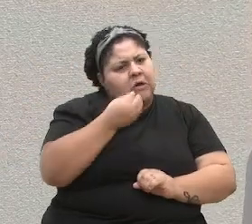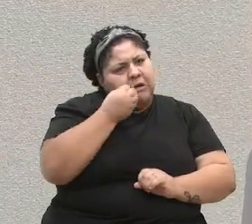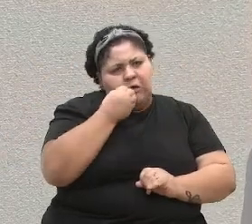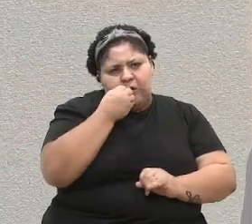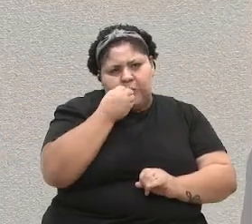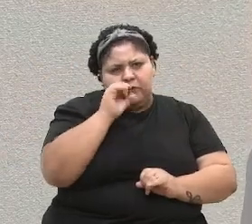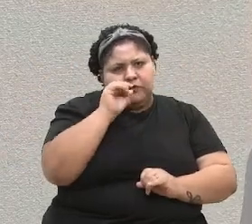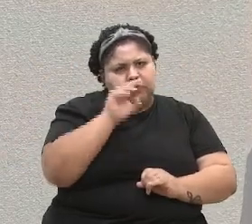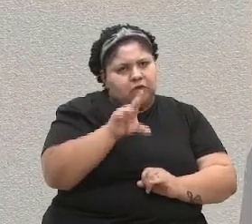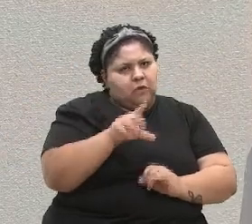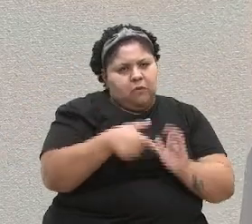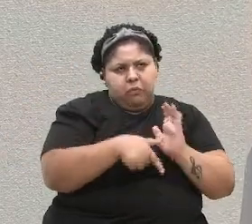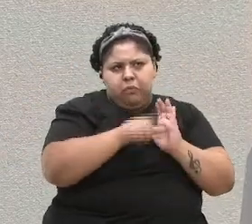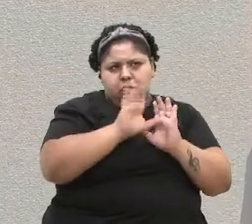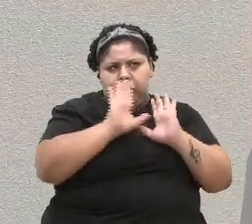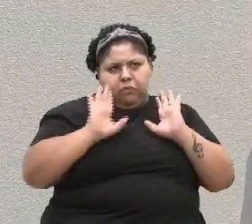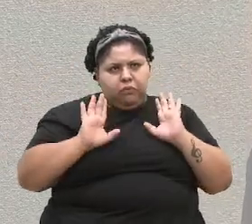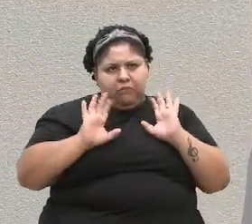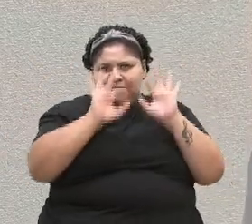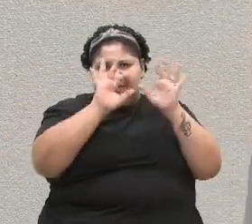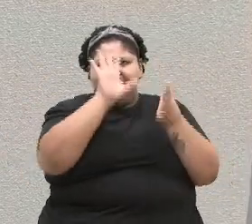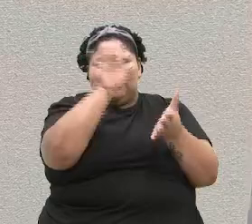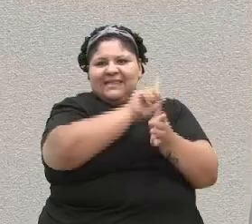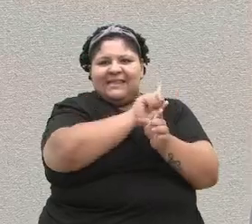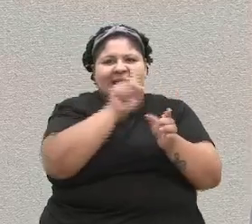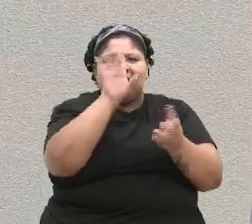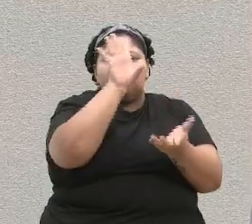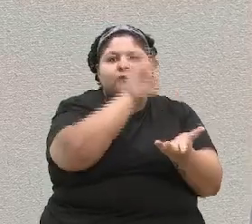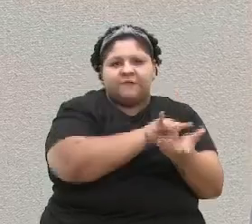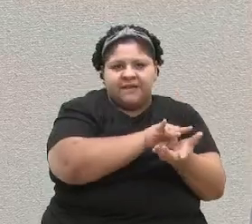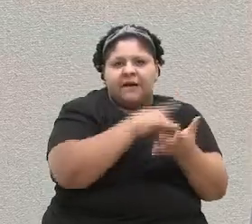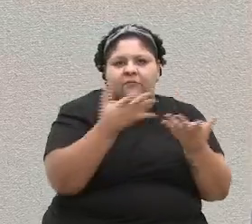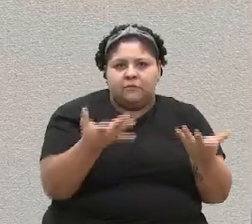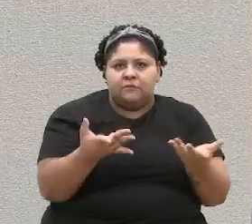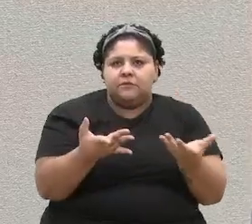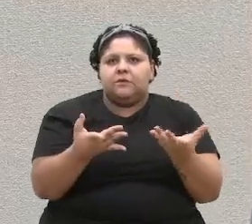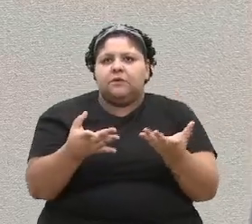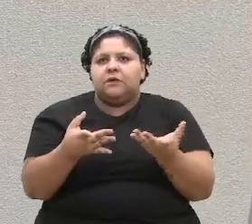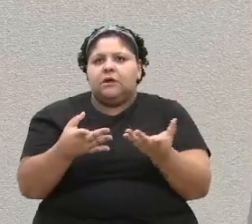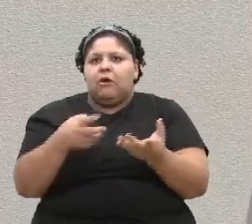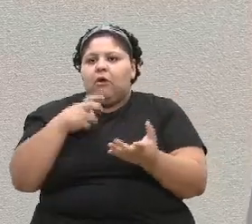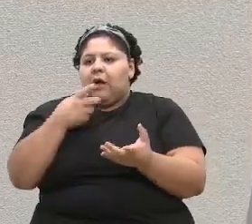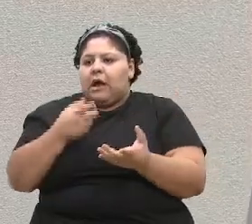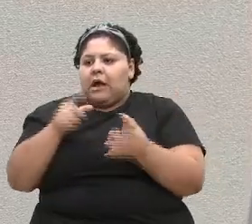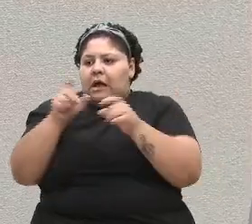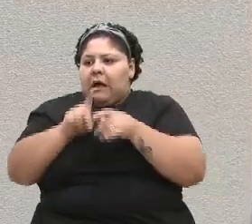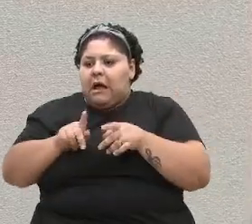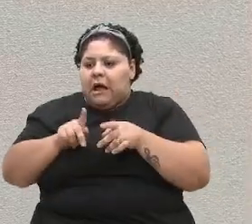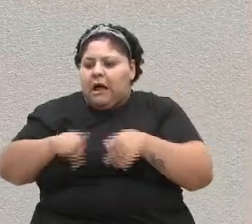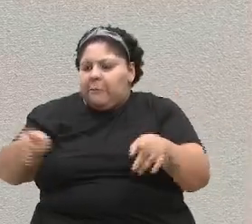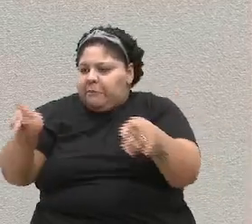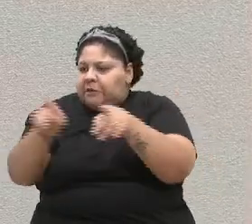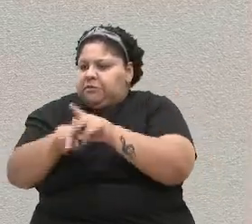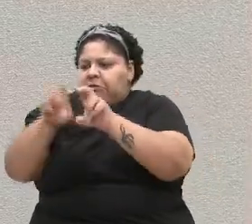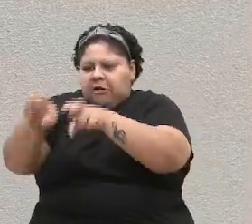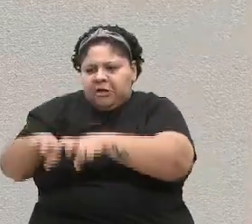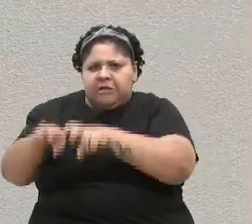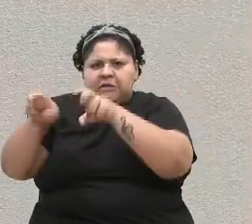preliminares, mas o pessoal da terra, da colônia, do plantio, né? Foi,